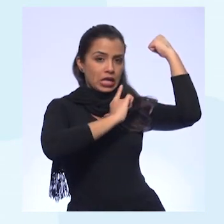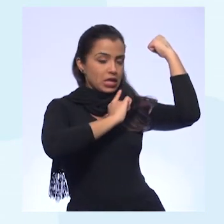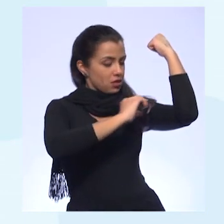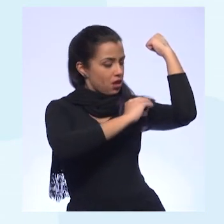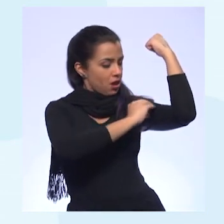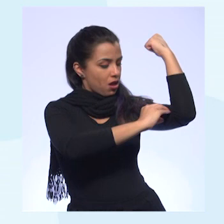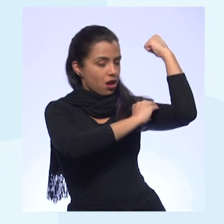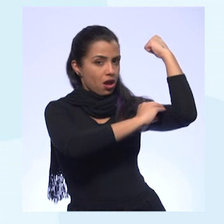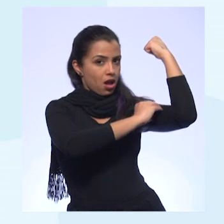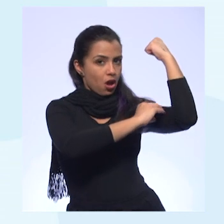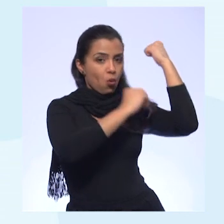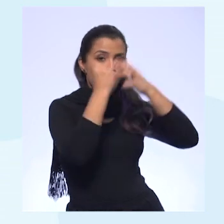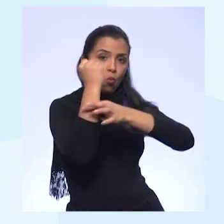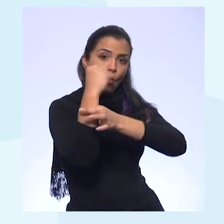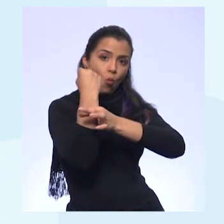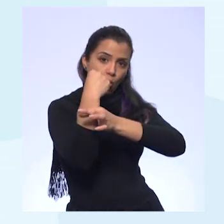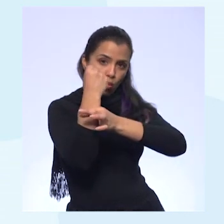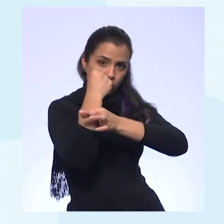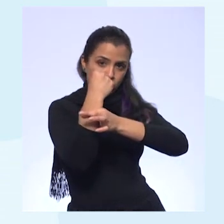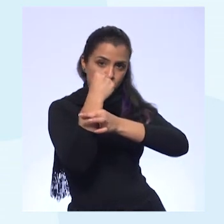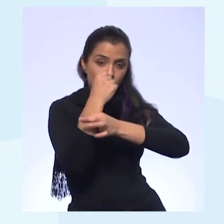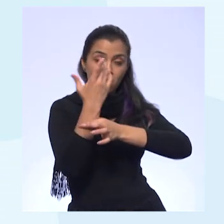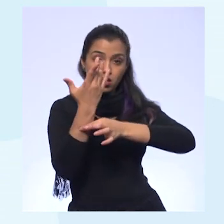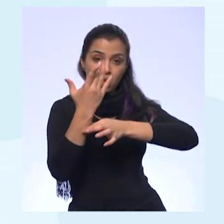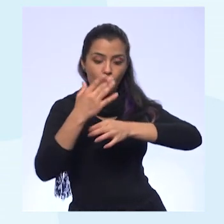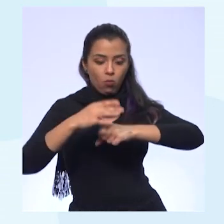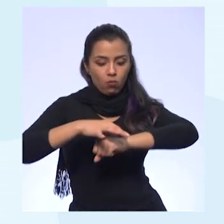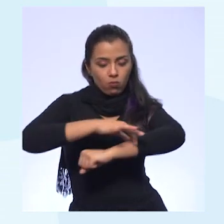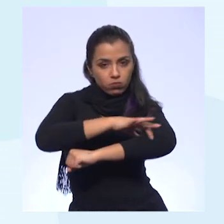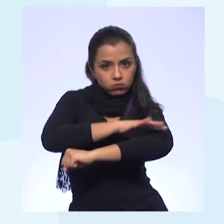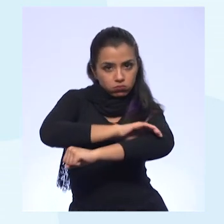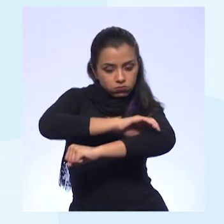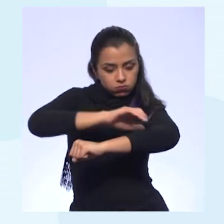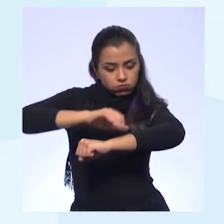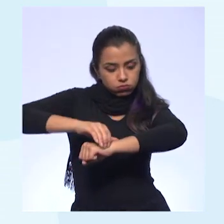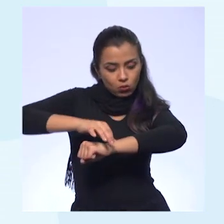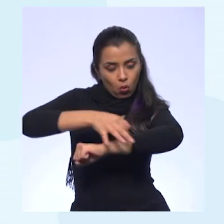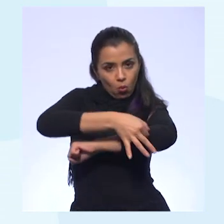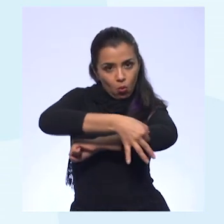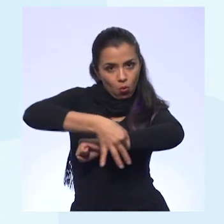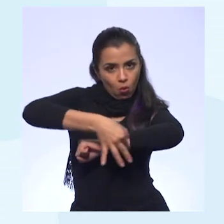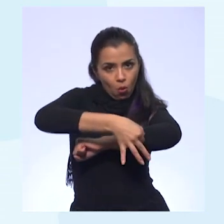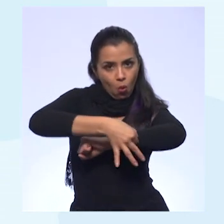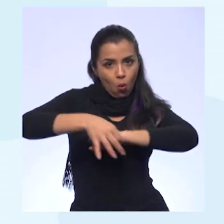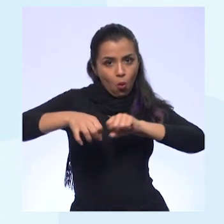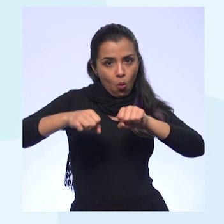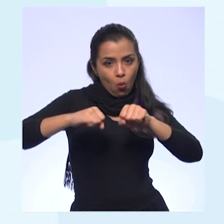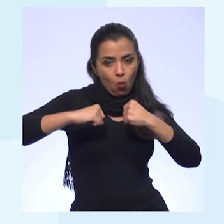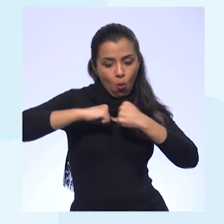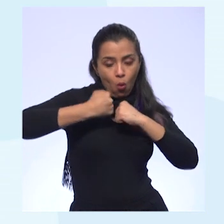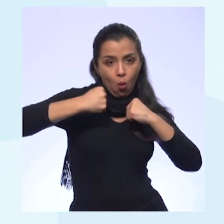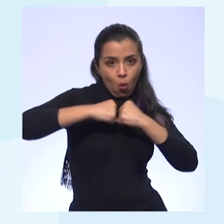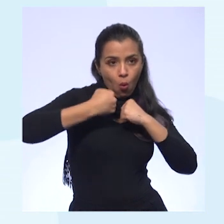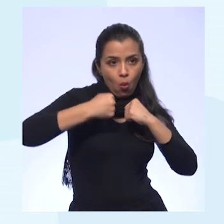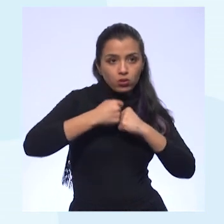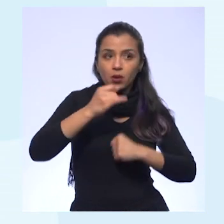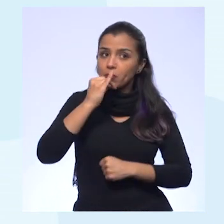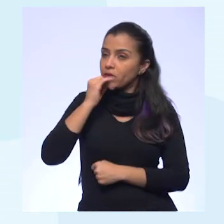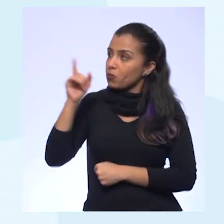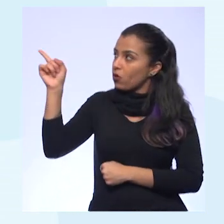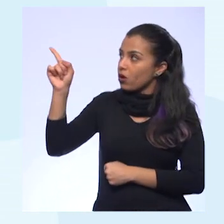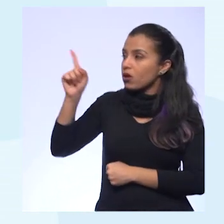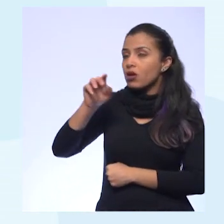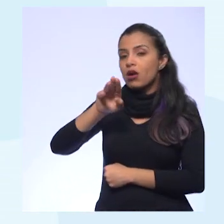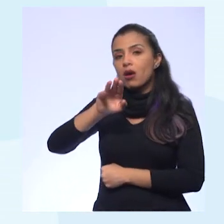os tendões ao osso. Tanto que aí tem um exemplo ó, do bíceps. Olha o nome de outro músculo aí, né, professor? O bíceps. Bíceps